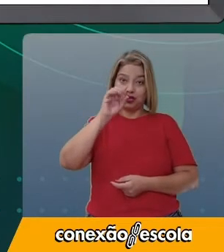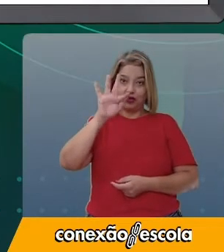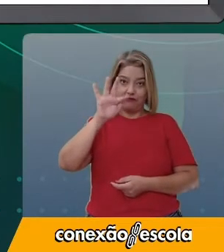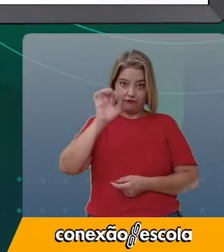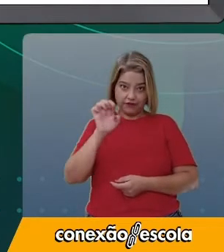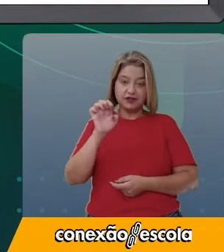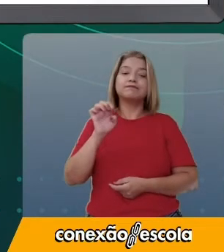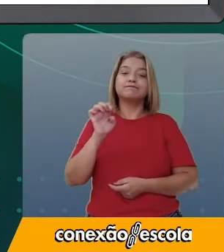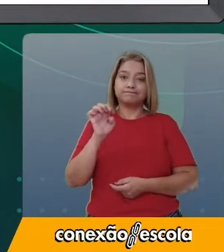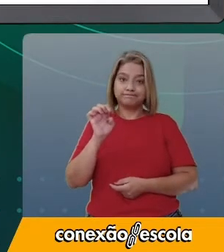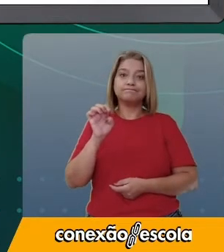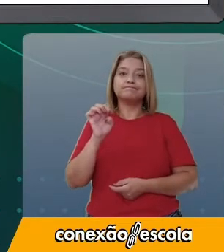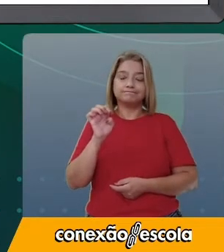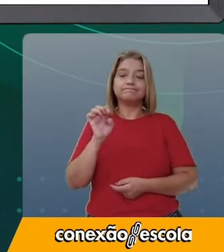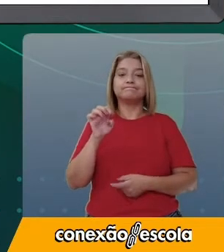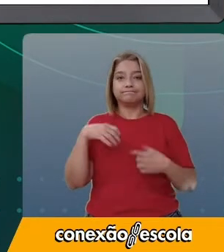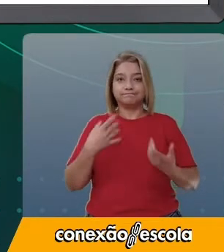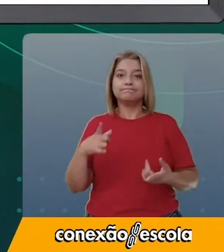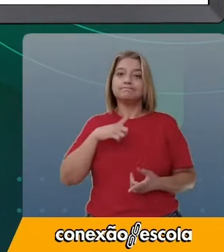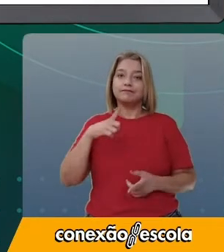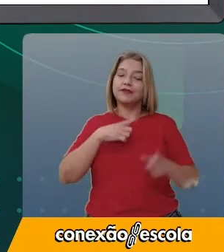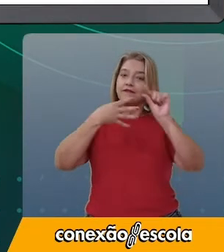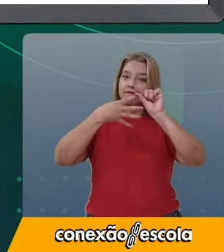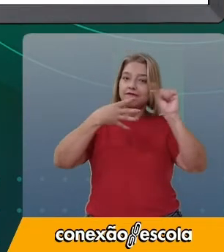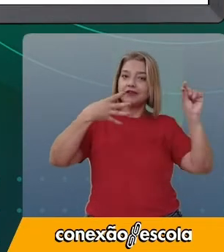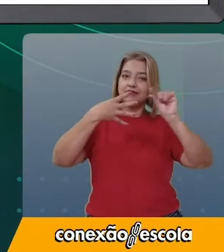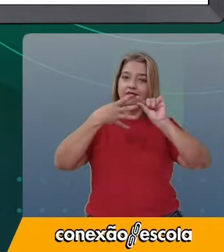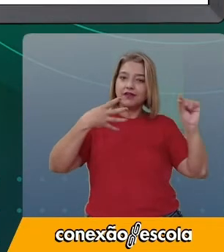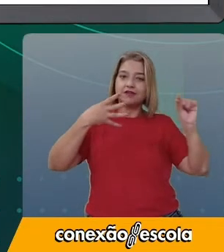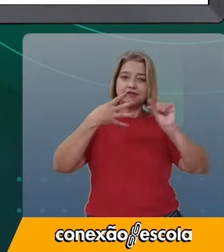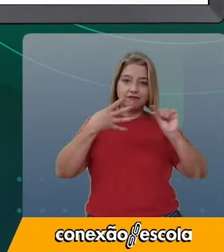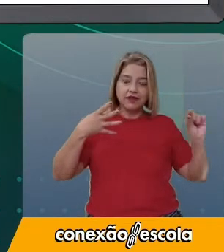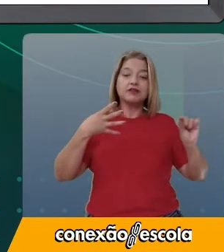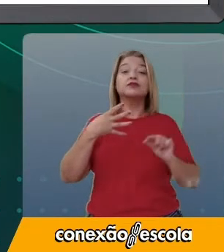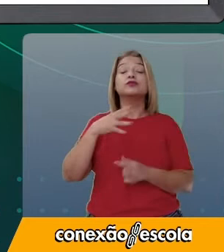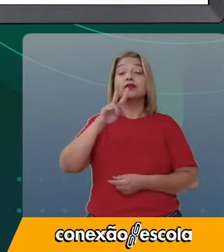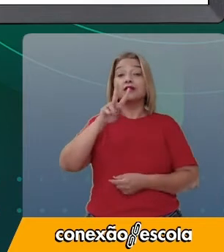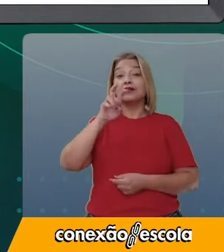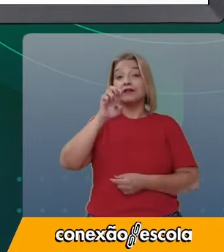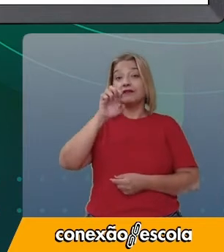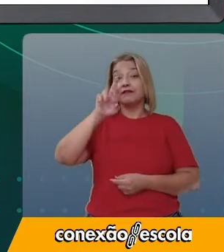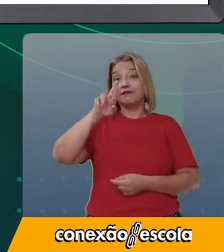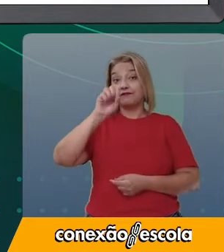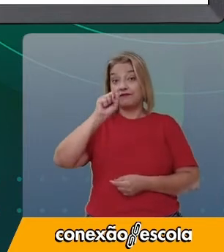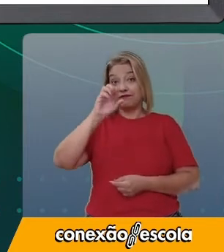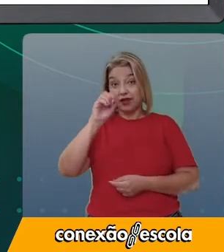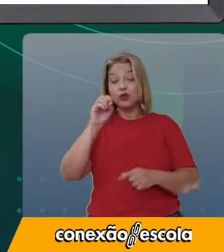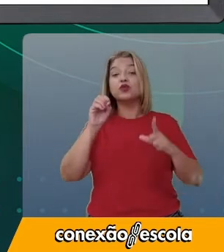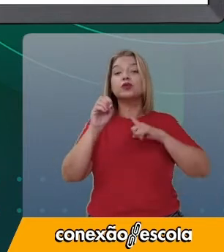poema é composto por versos. Cada verso compõe